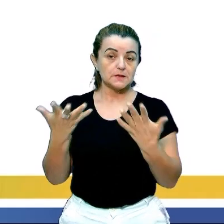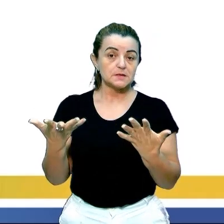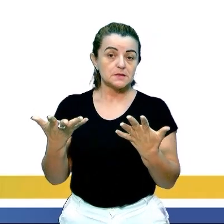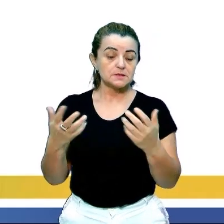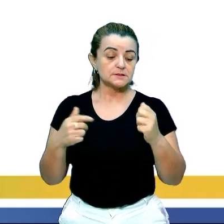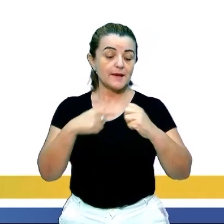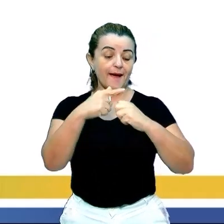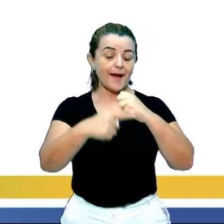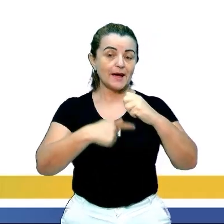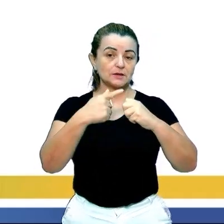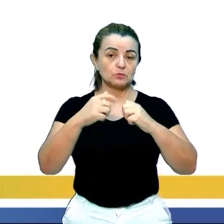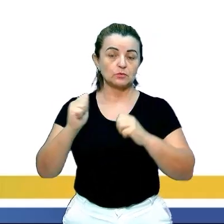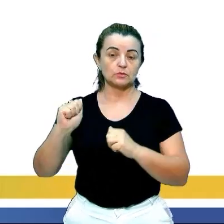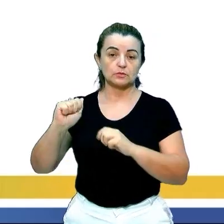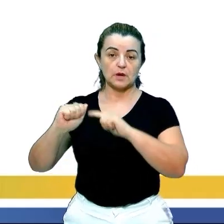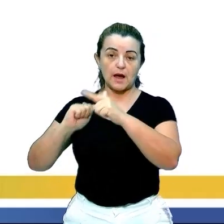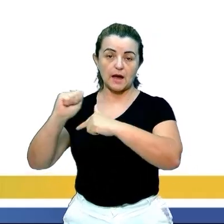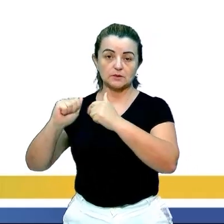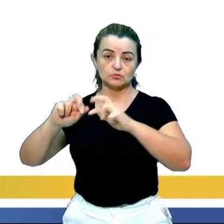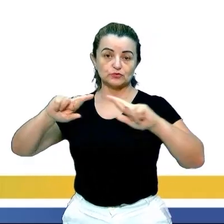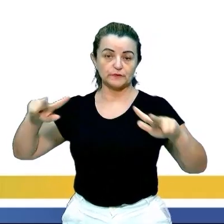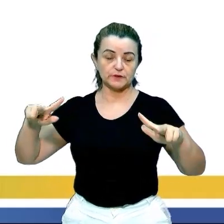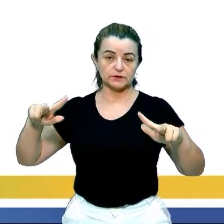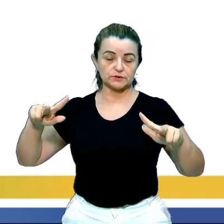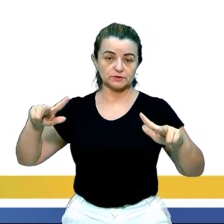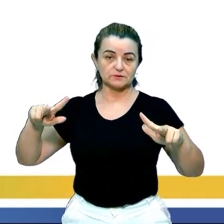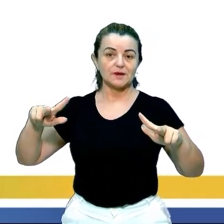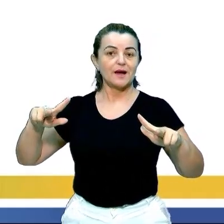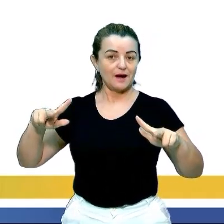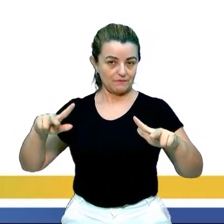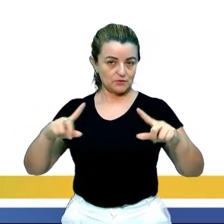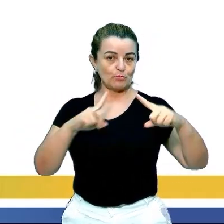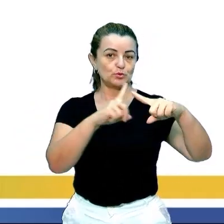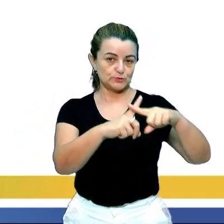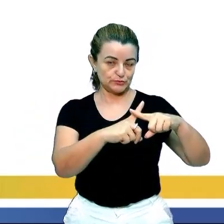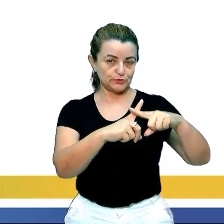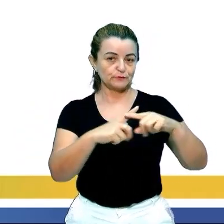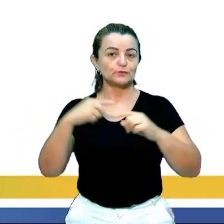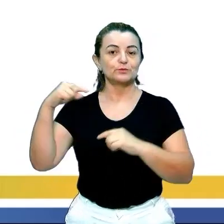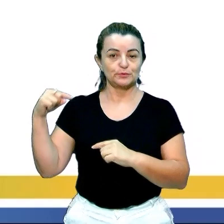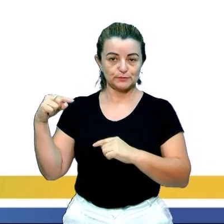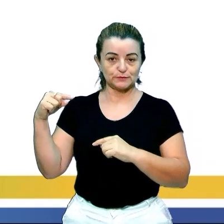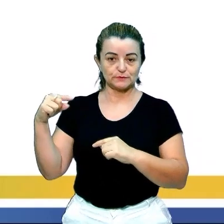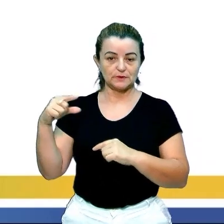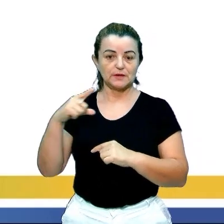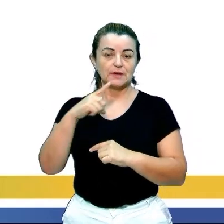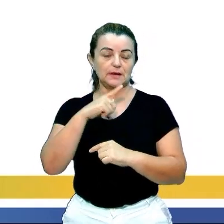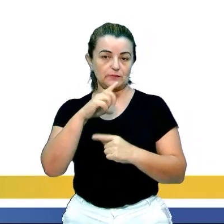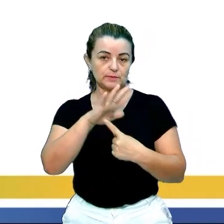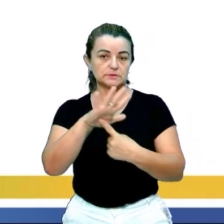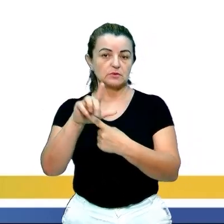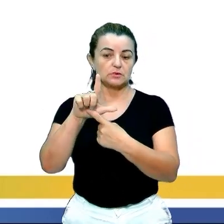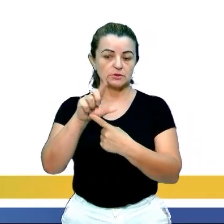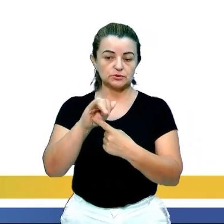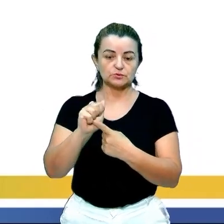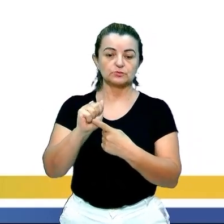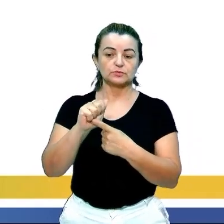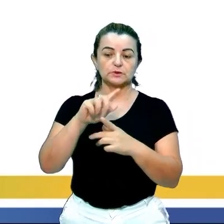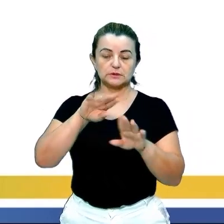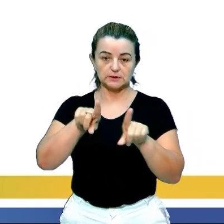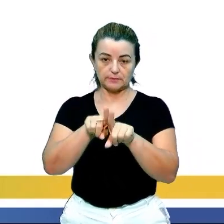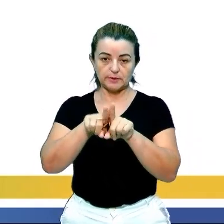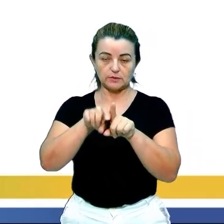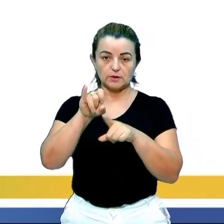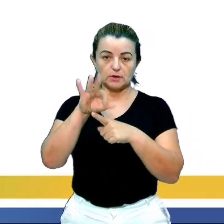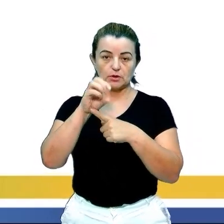diferentes, aí nós vamos ter um que é mais eletronegativo que o outro. Aí está representando o lítio e o iodo.